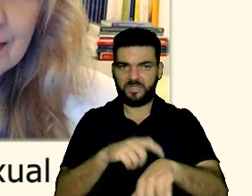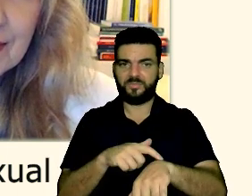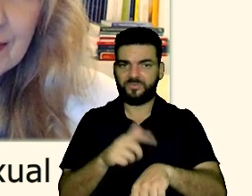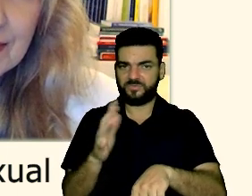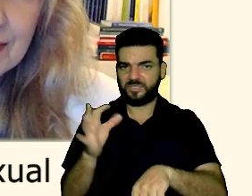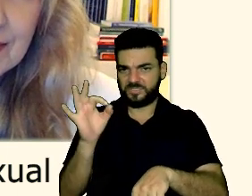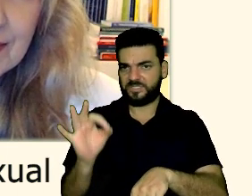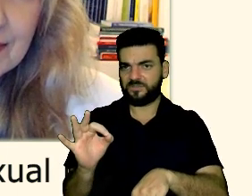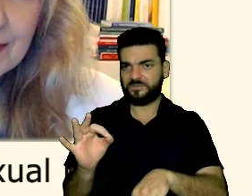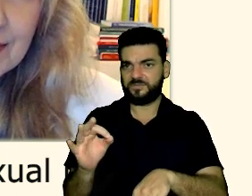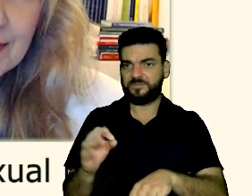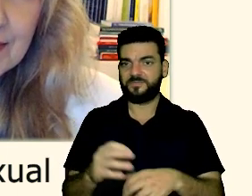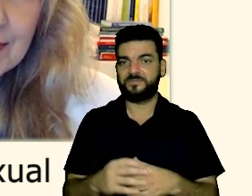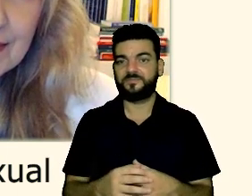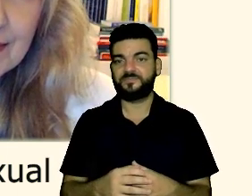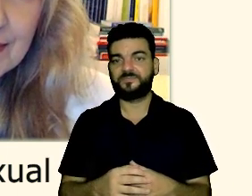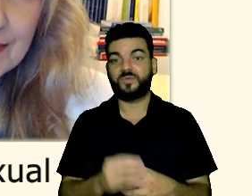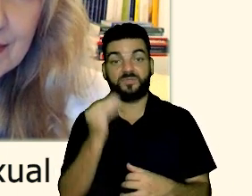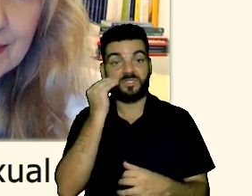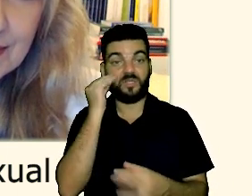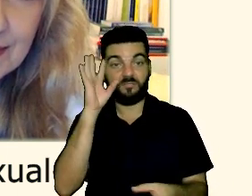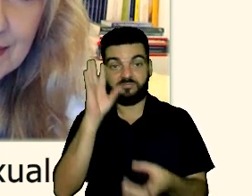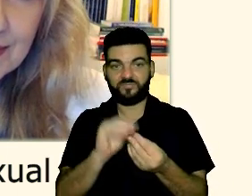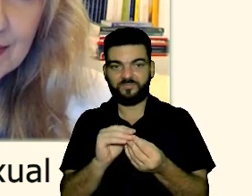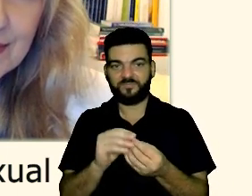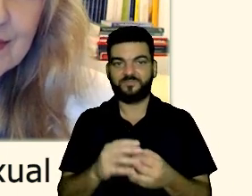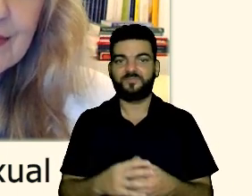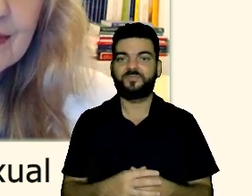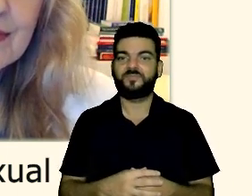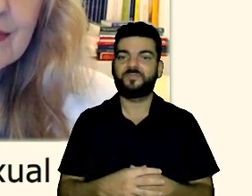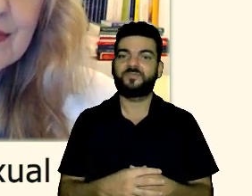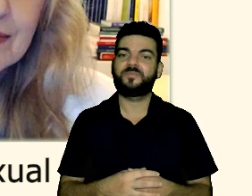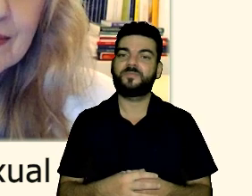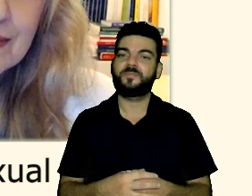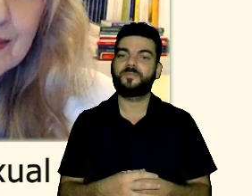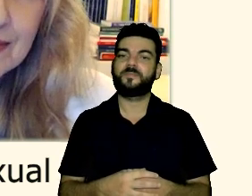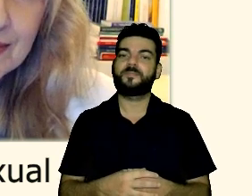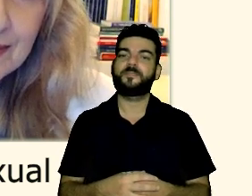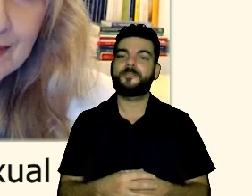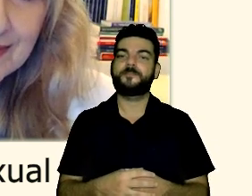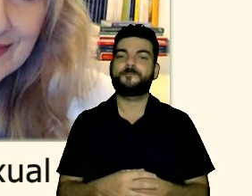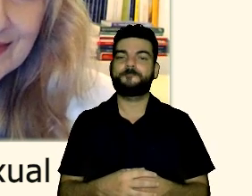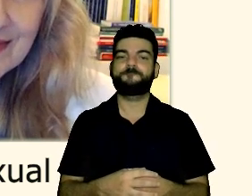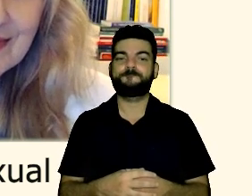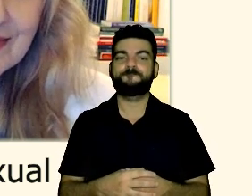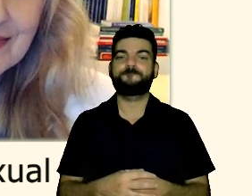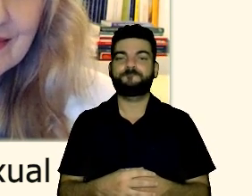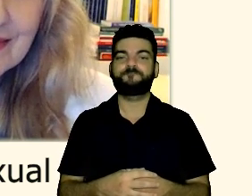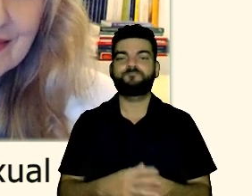assédio. Então, acho que eu devo estar com poucos minutos, né?